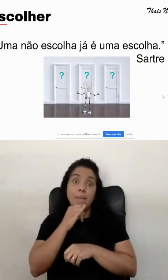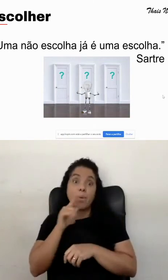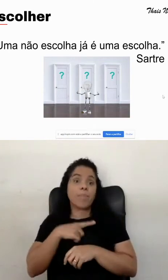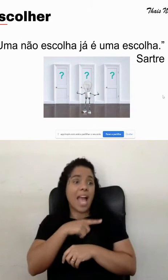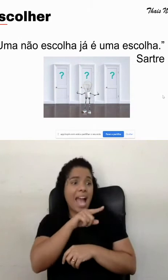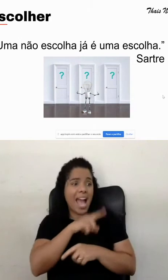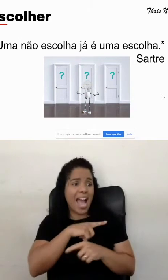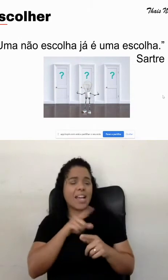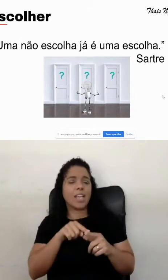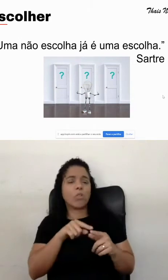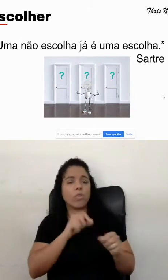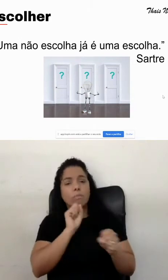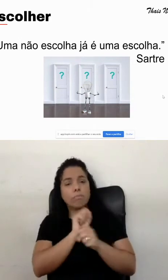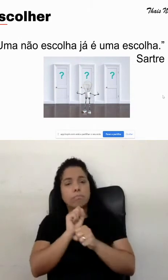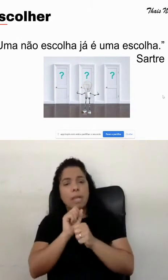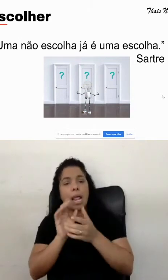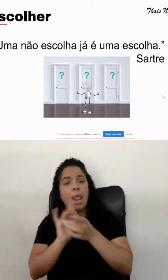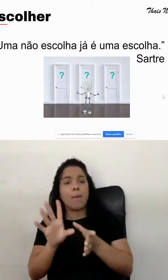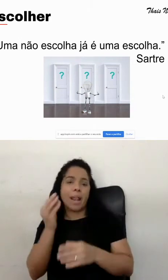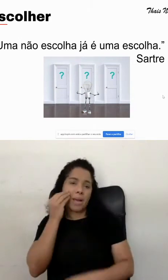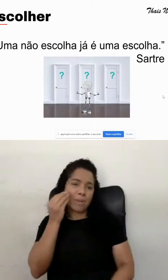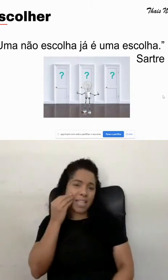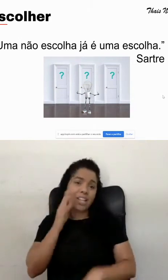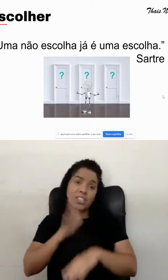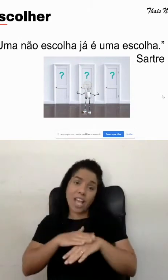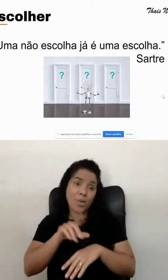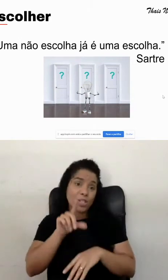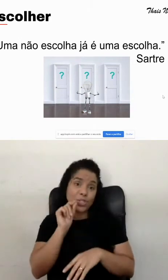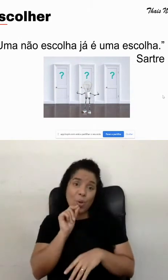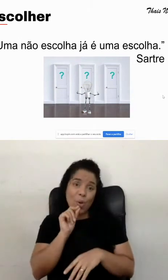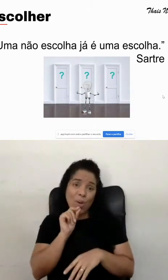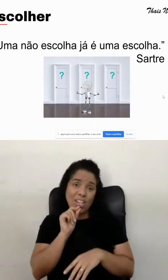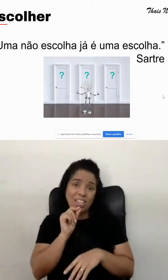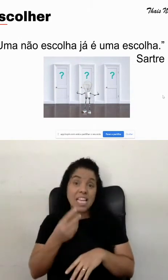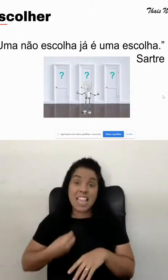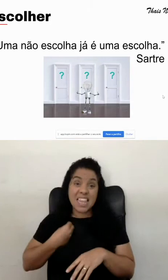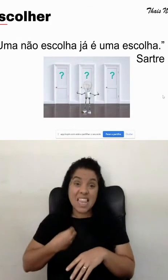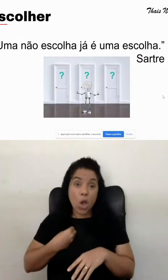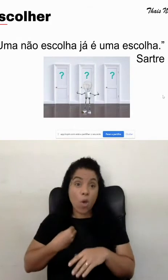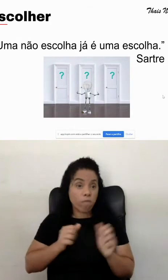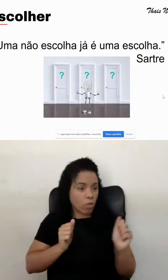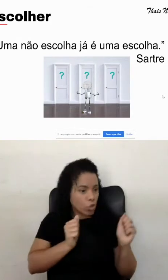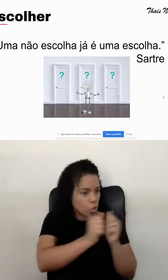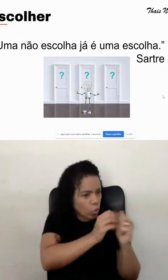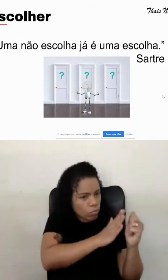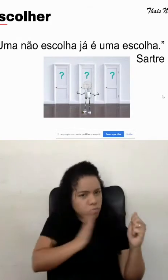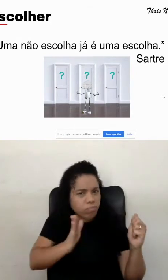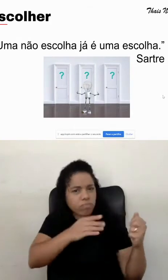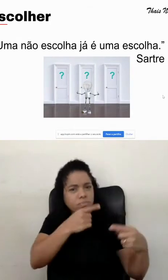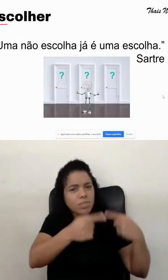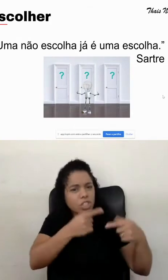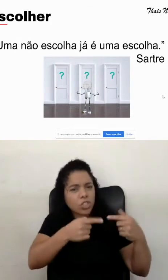liberar para teste é uma escolha, e não me envolver desde do início com os